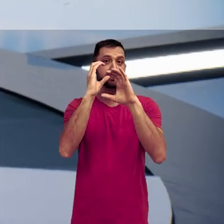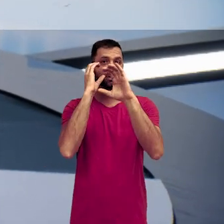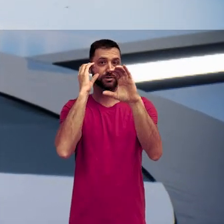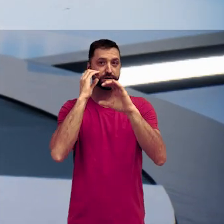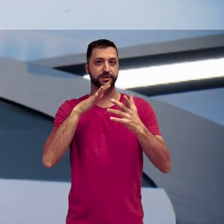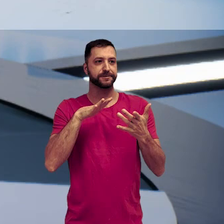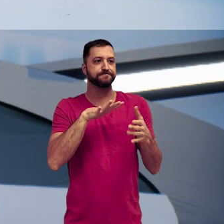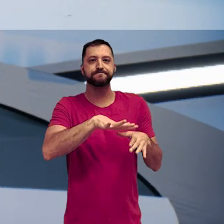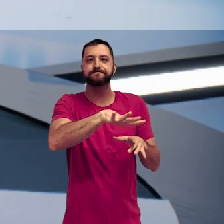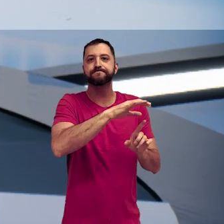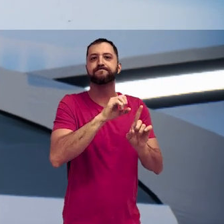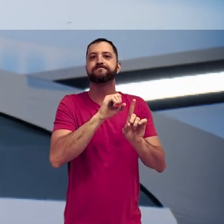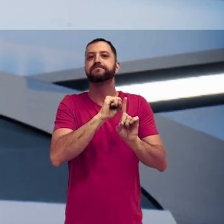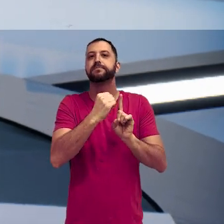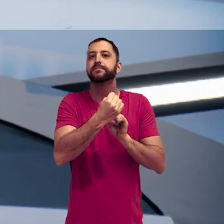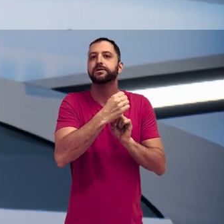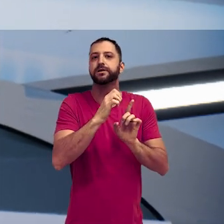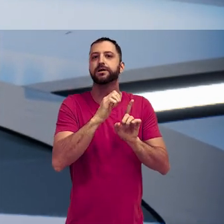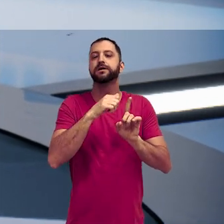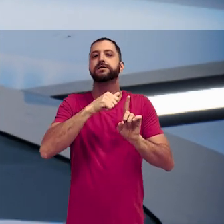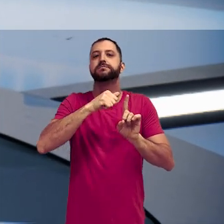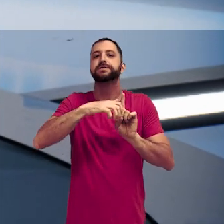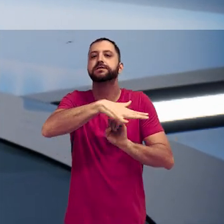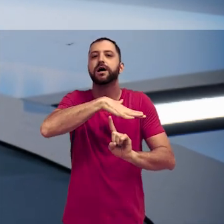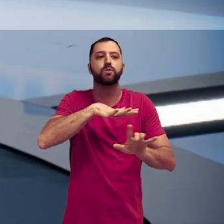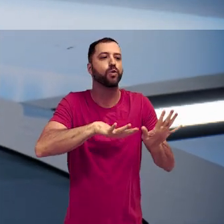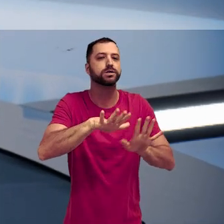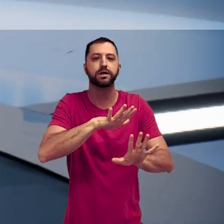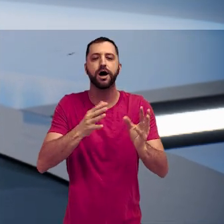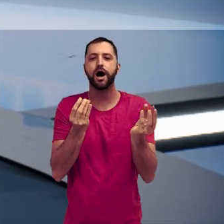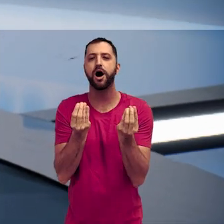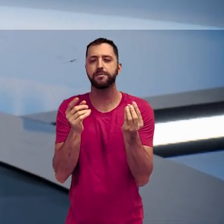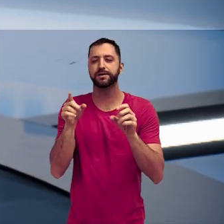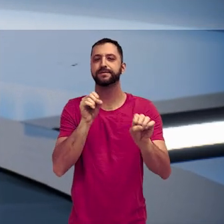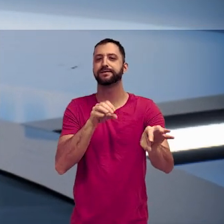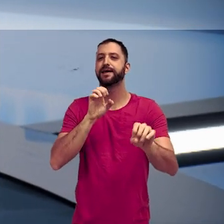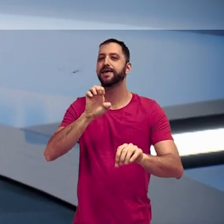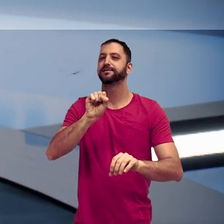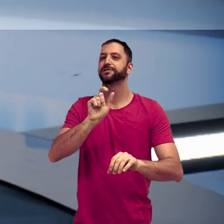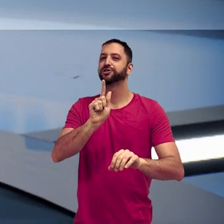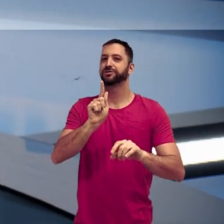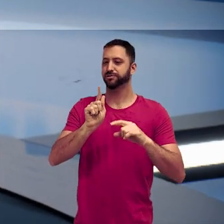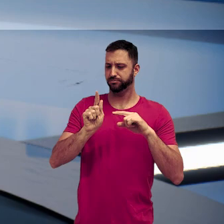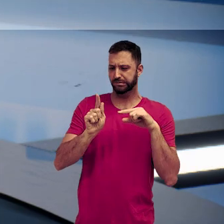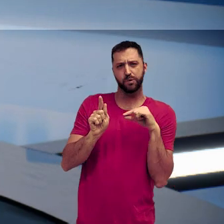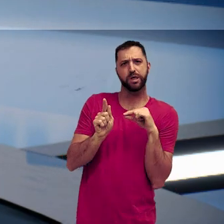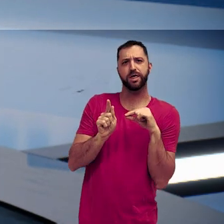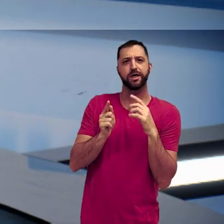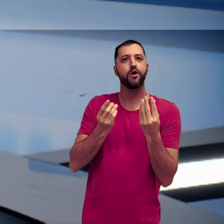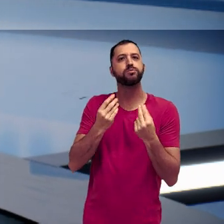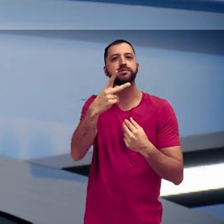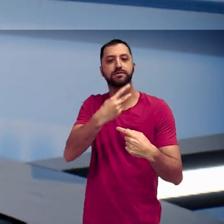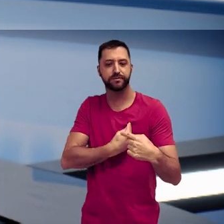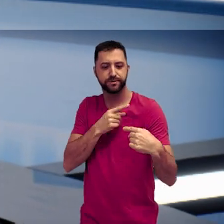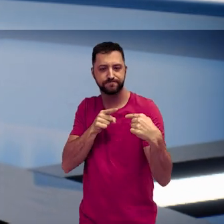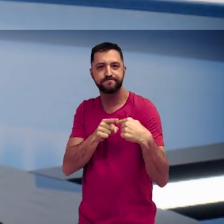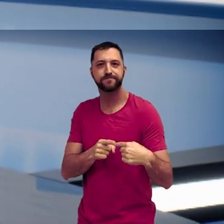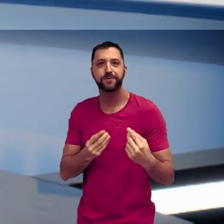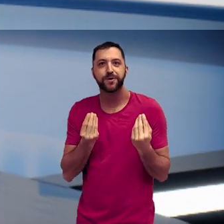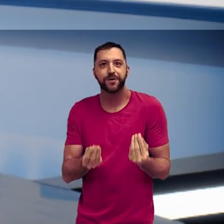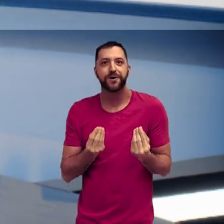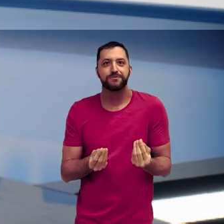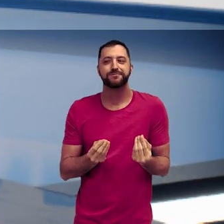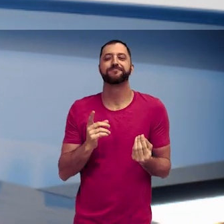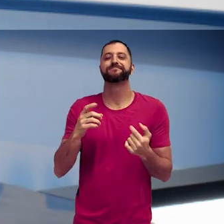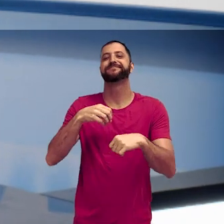engenheira ambiental e especialista em ESG, vai ensinar de maneira descomplicada o que é e como você